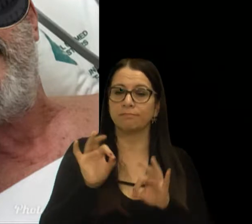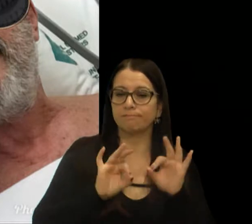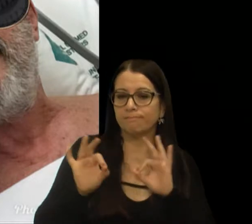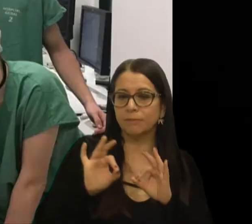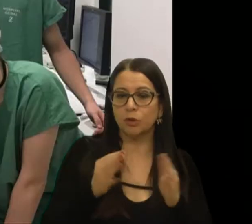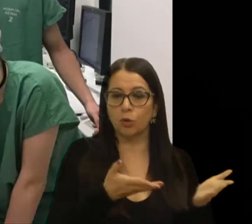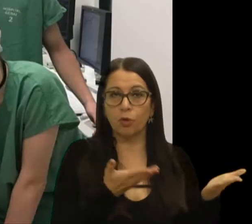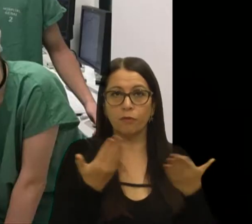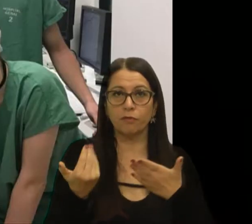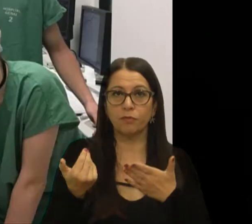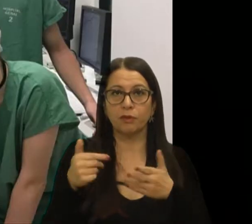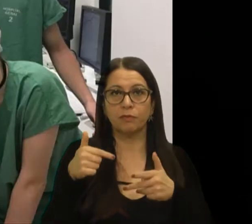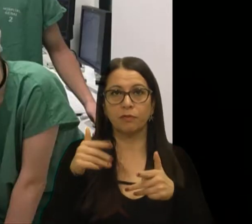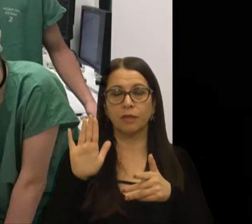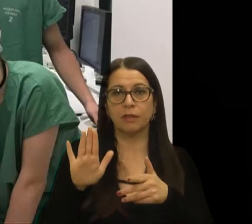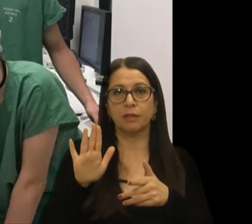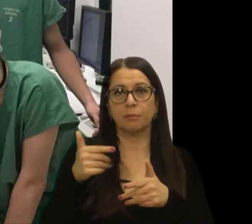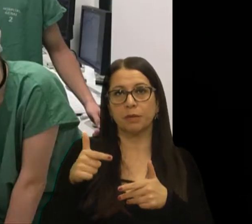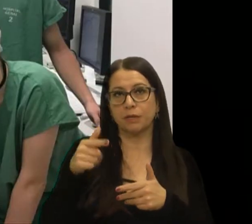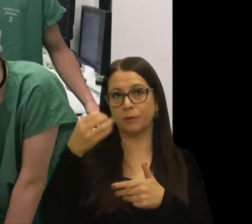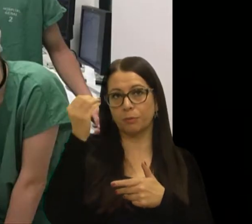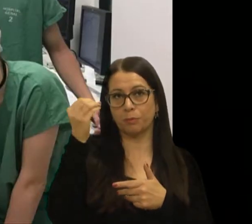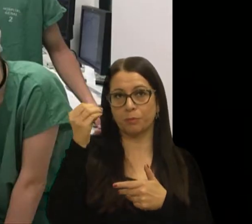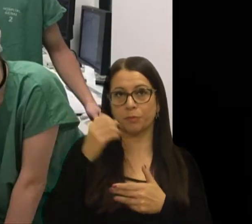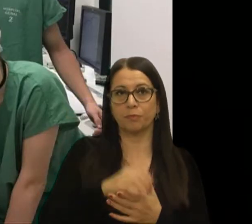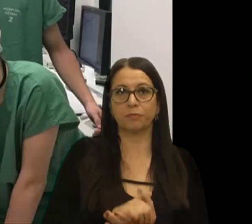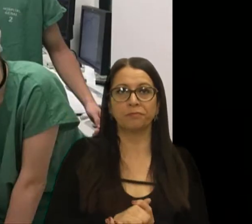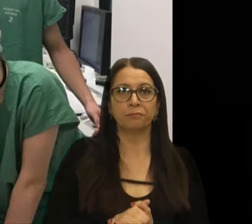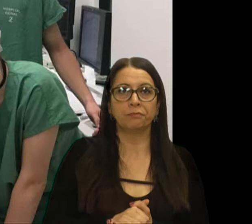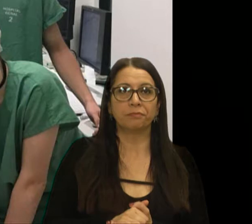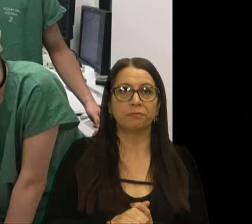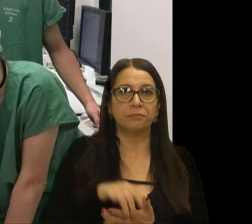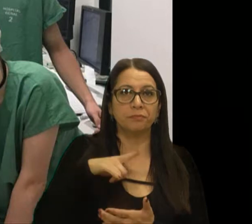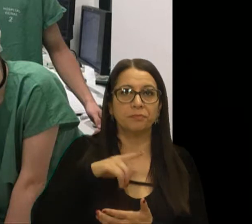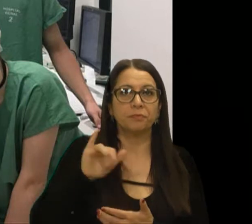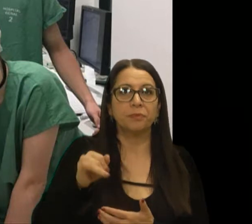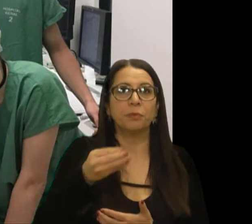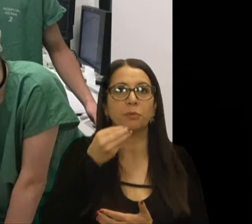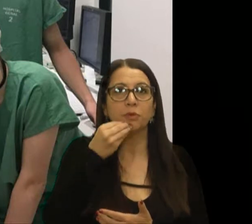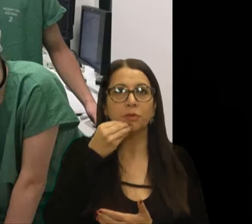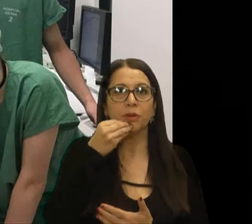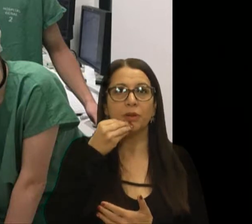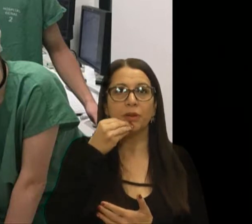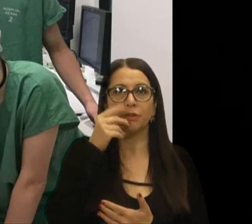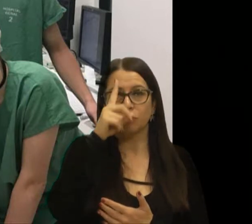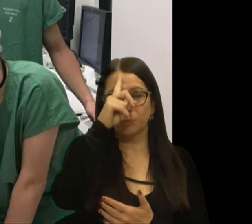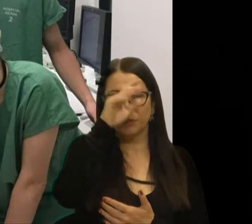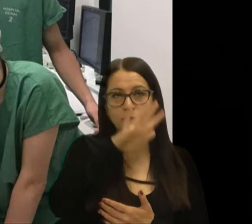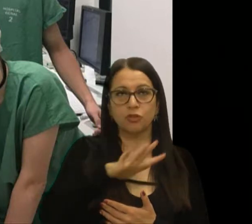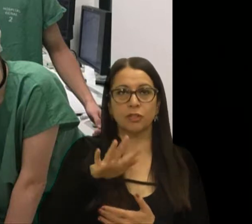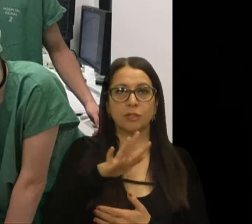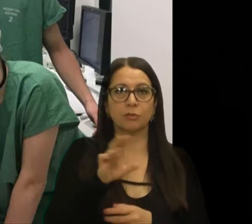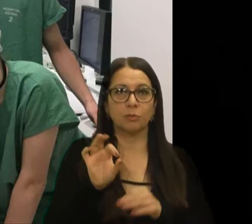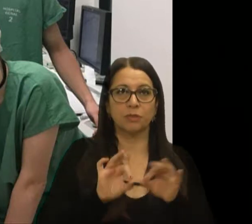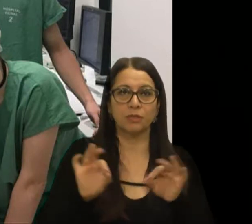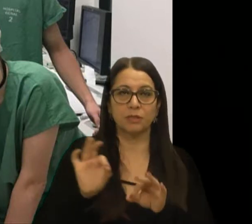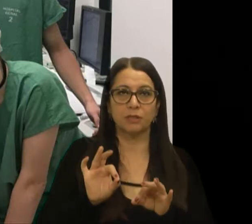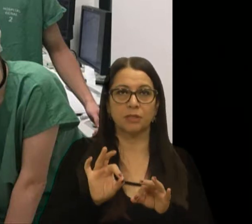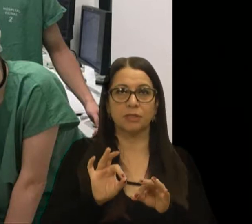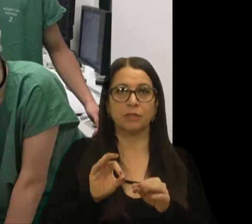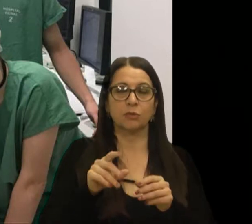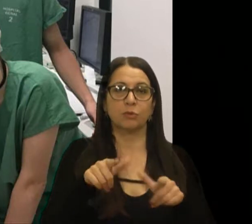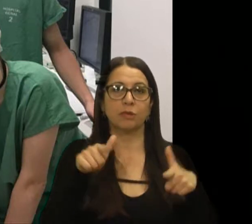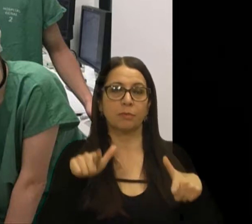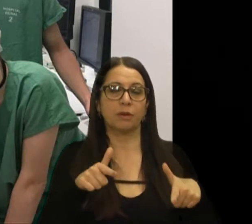convites para ficar trabalhando em Porto Alegre, e apareceu a oportunidade do Hospital Geral no começo, estavam montando serviço de cardiologia,